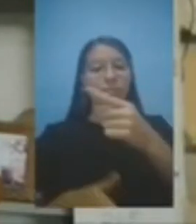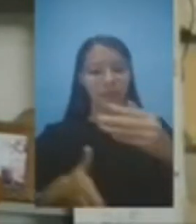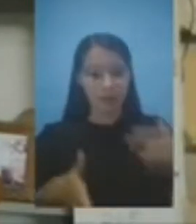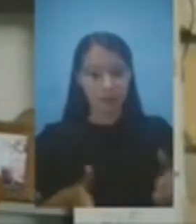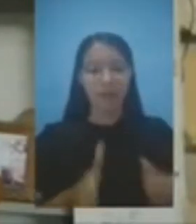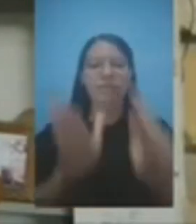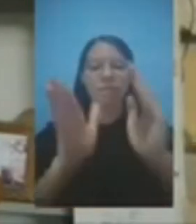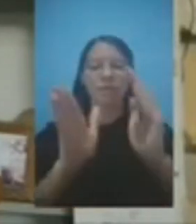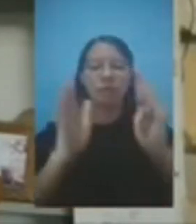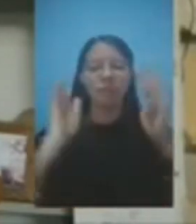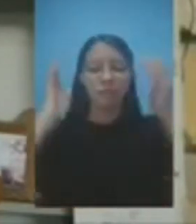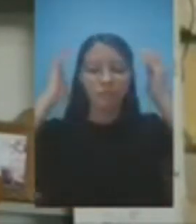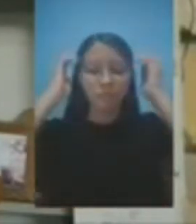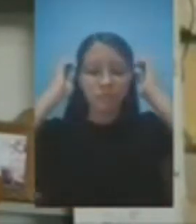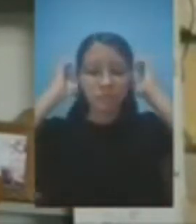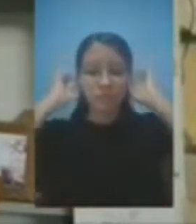de Juju